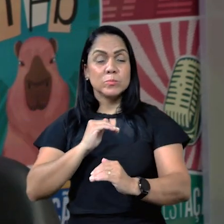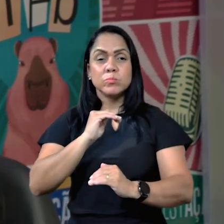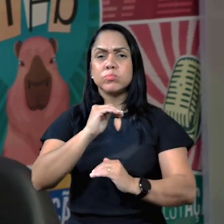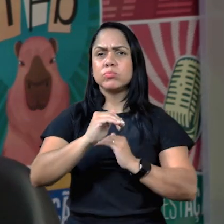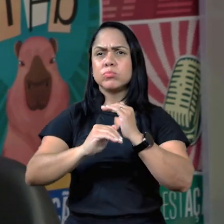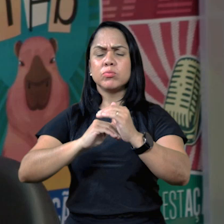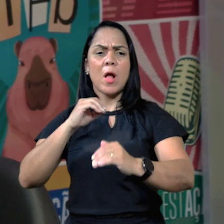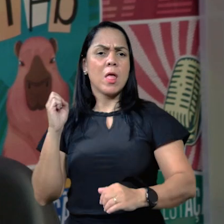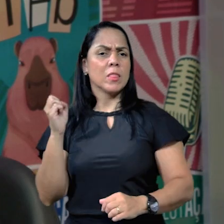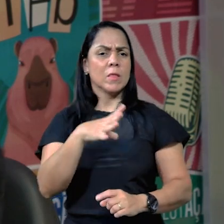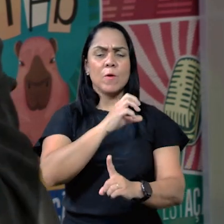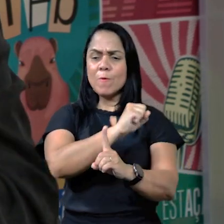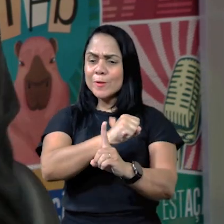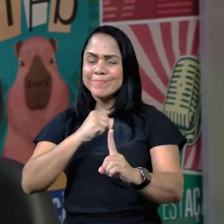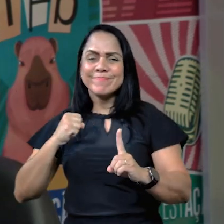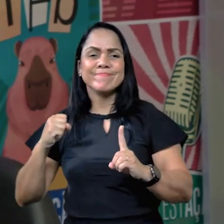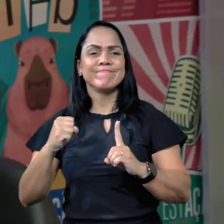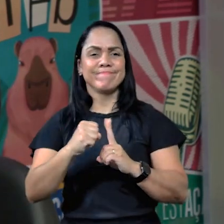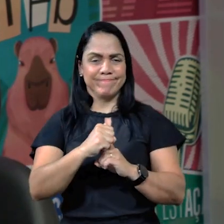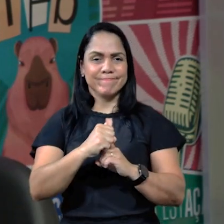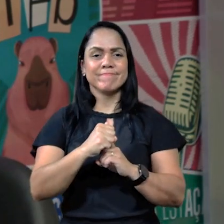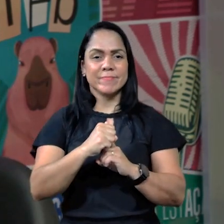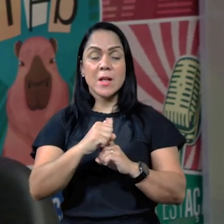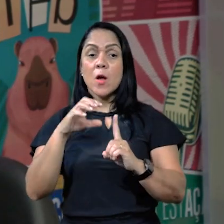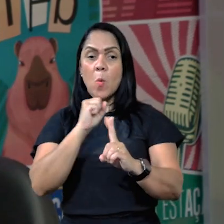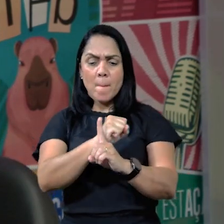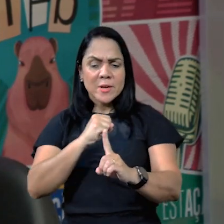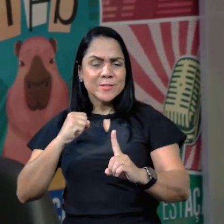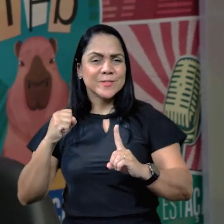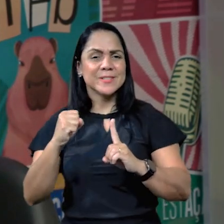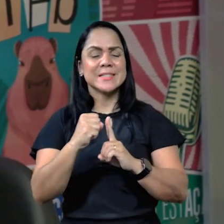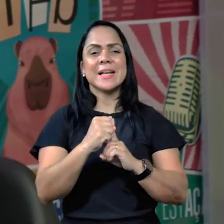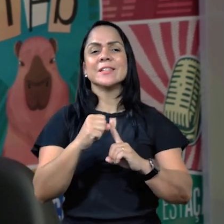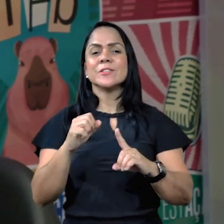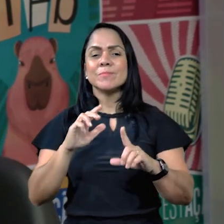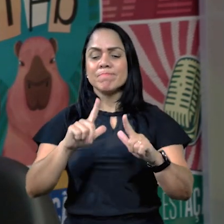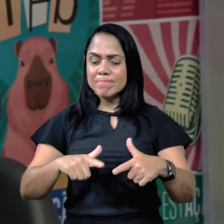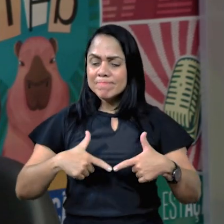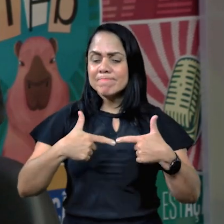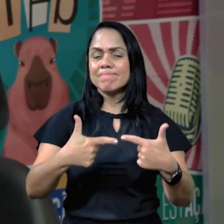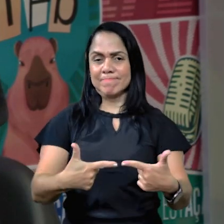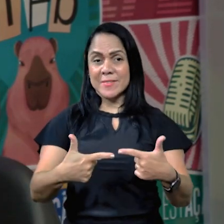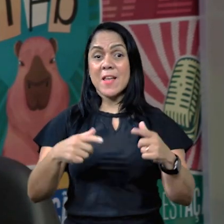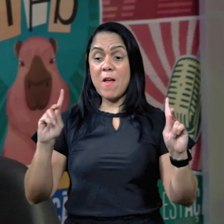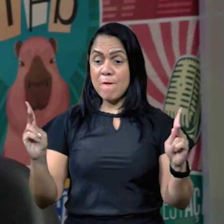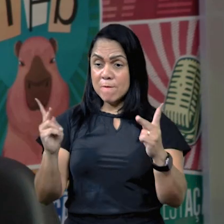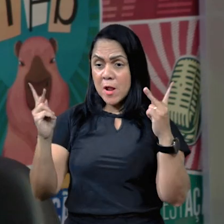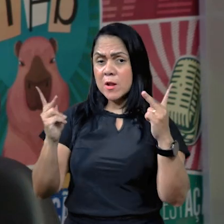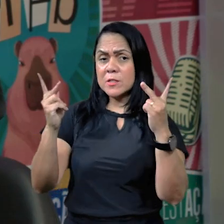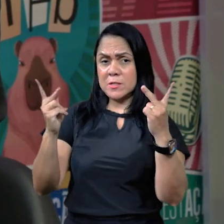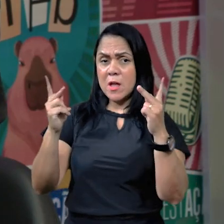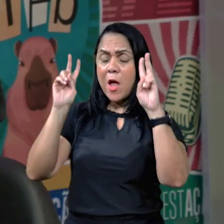um novo modelo societário, de uma nova Sim, sociedade. De uma sociedade pautada na defesa e na valorização da diversidade